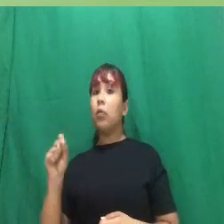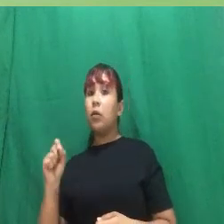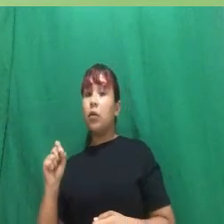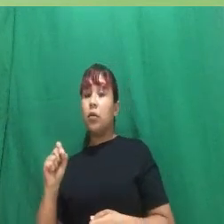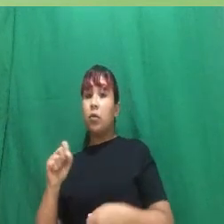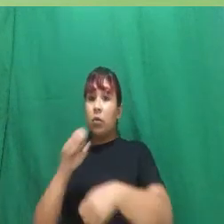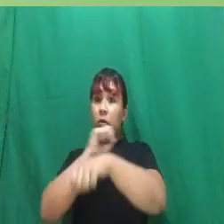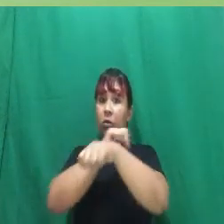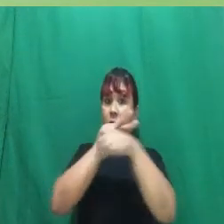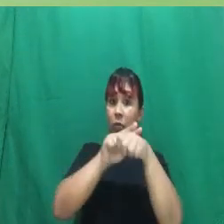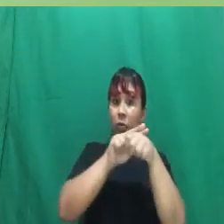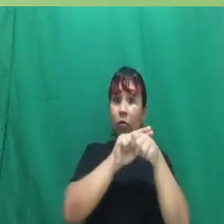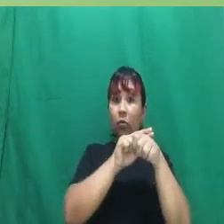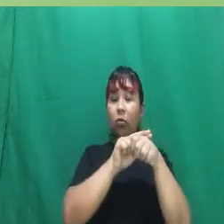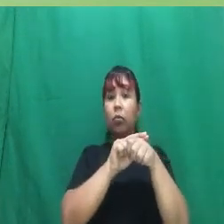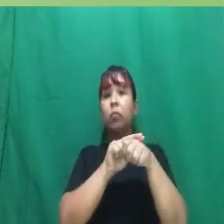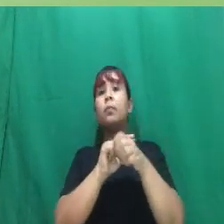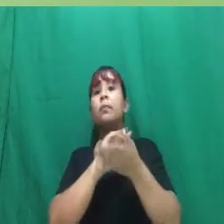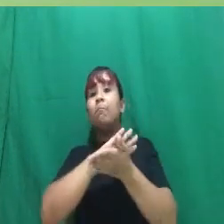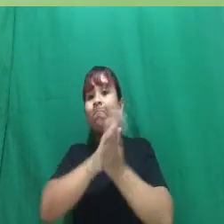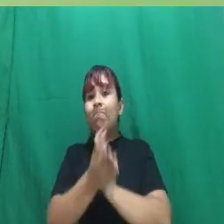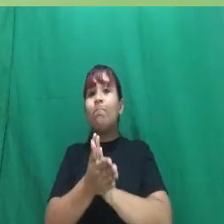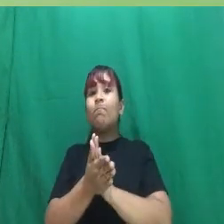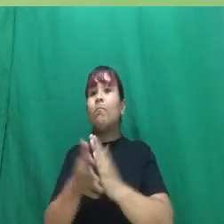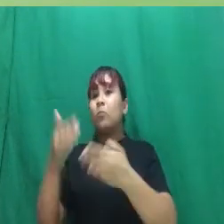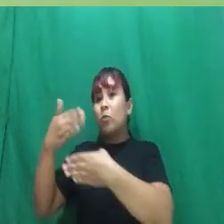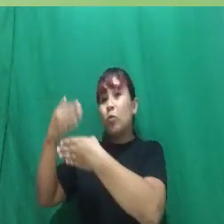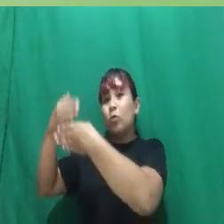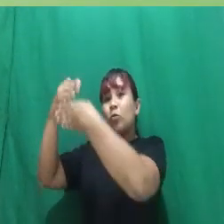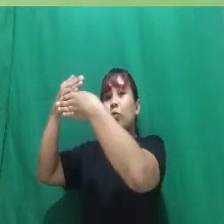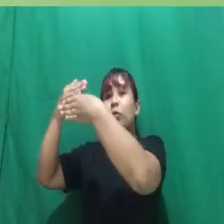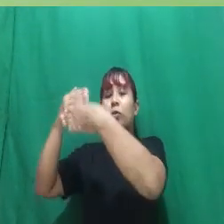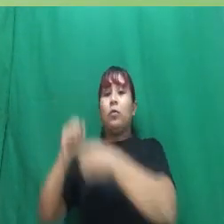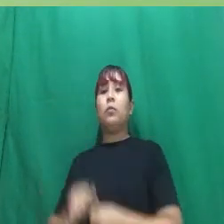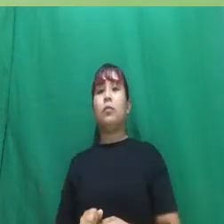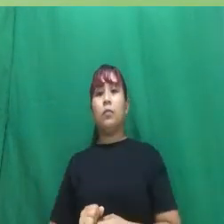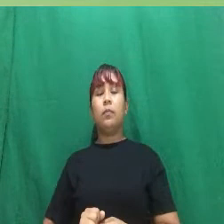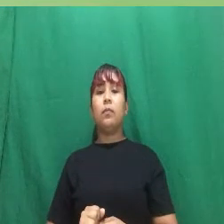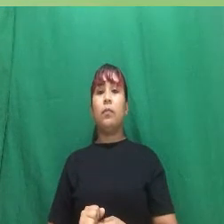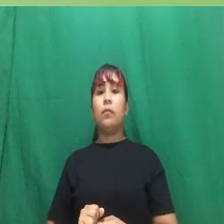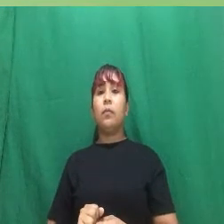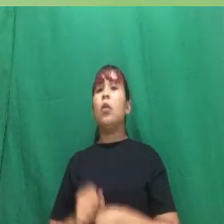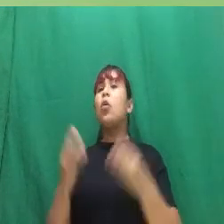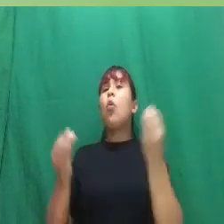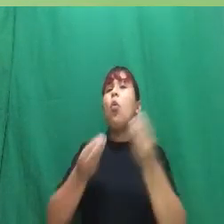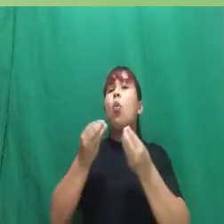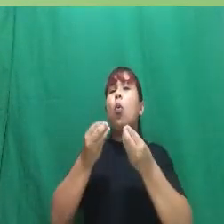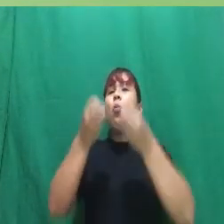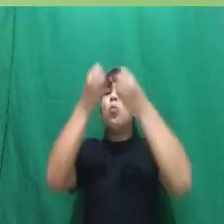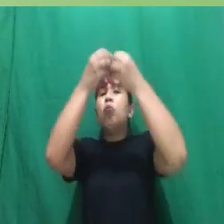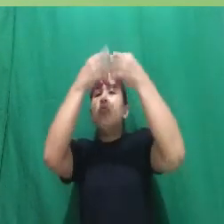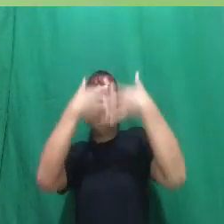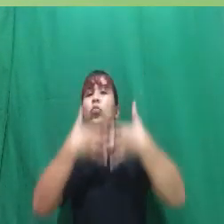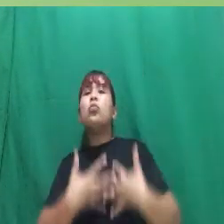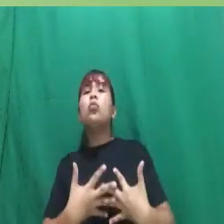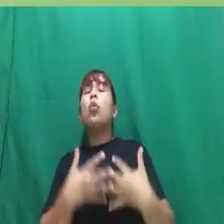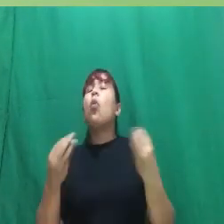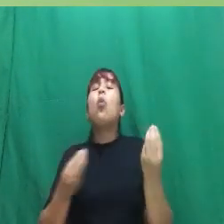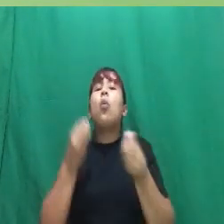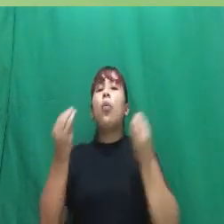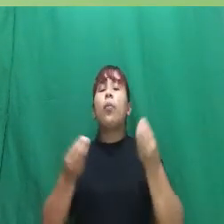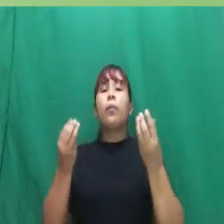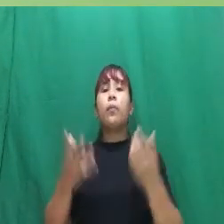da democracia racial. Porque no Brasil se criou um mito que todo mundo é igual, todo mundo tem o mesmo